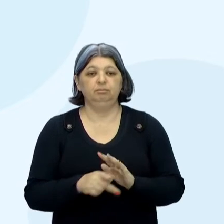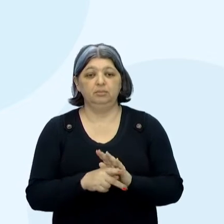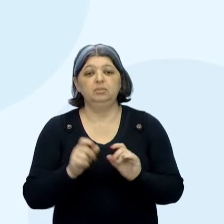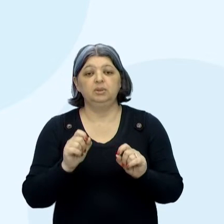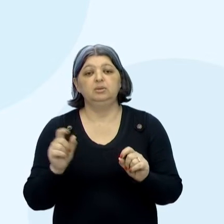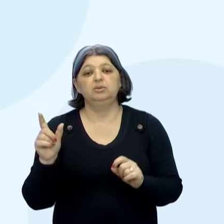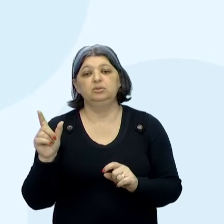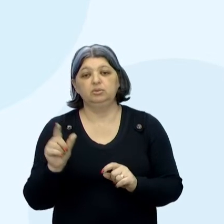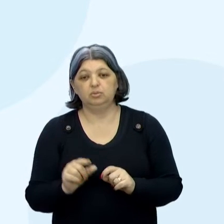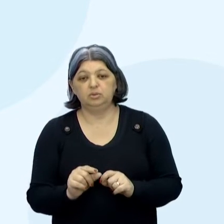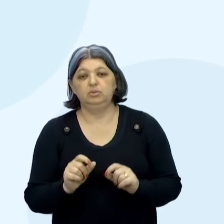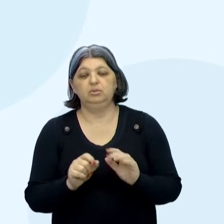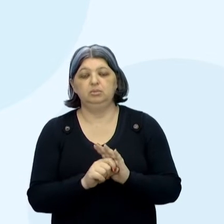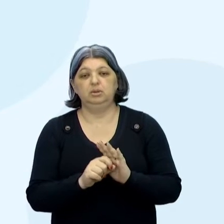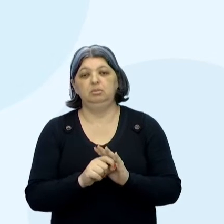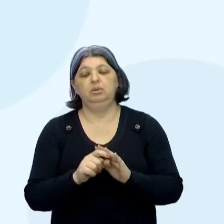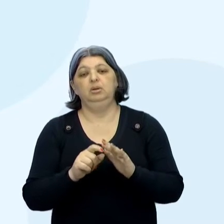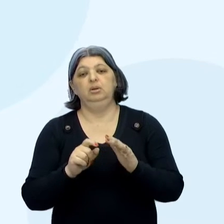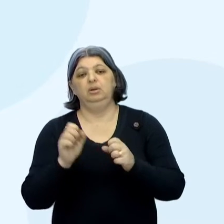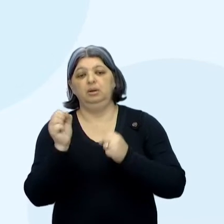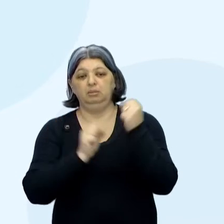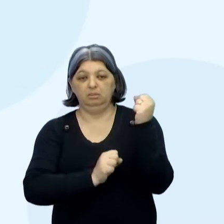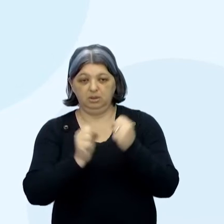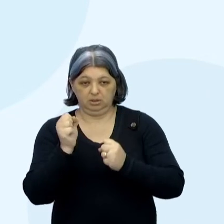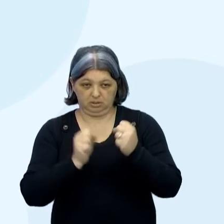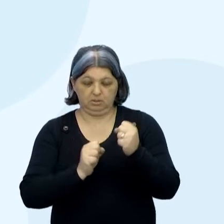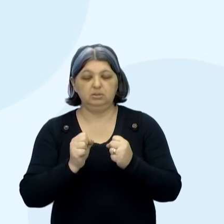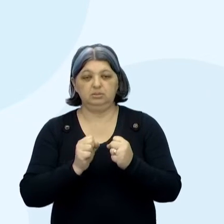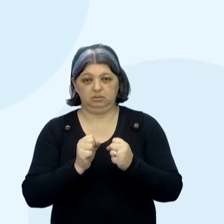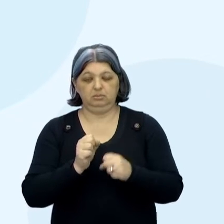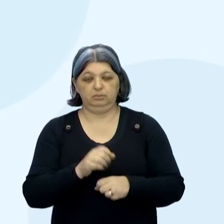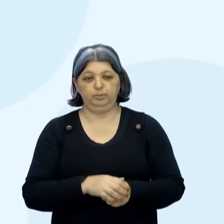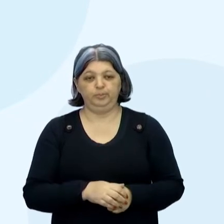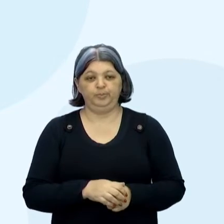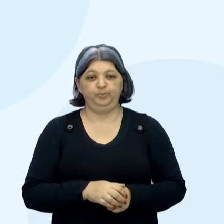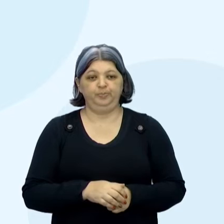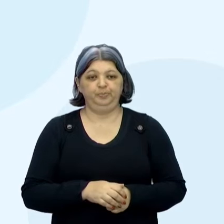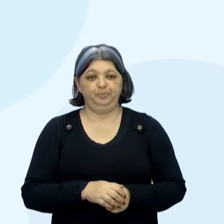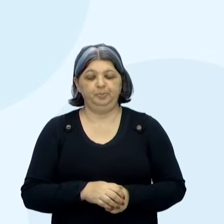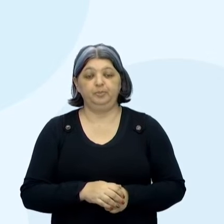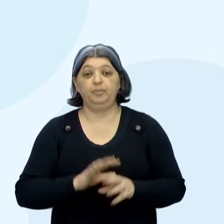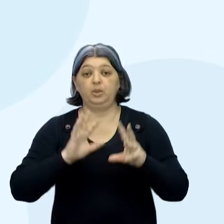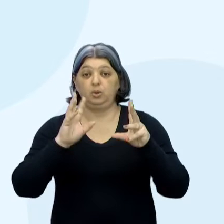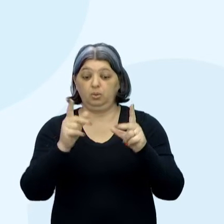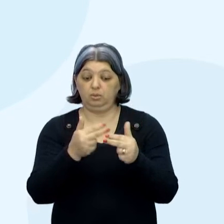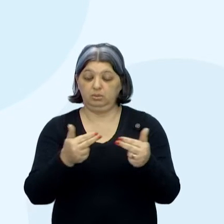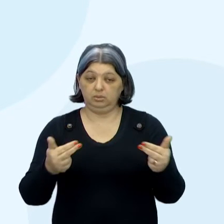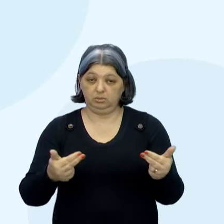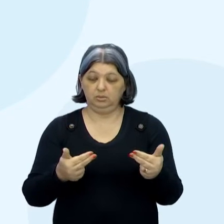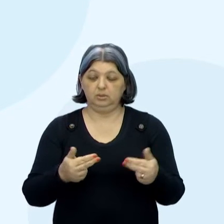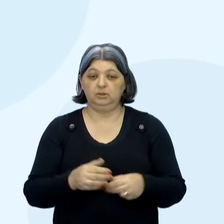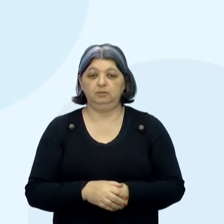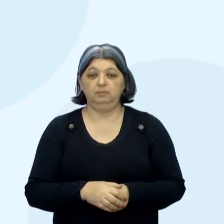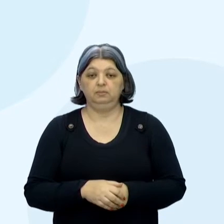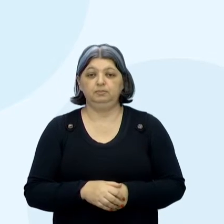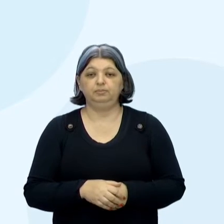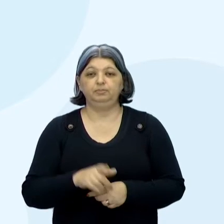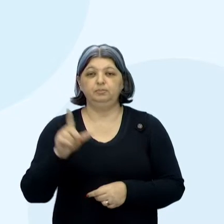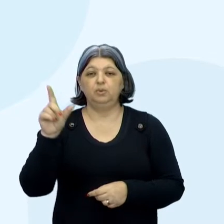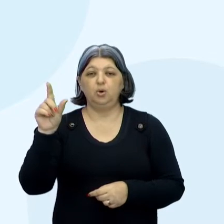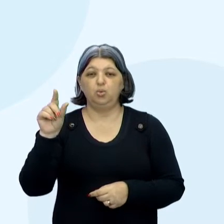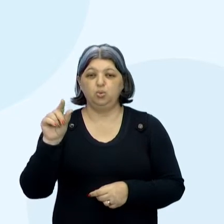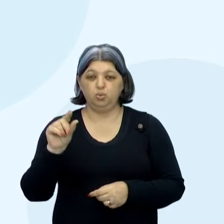matéria-prima para a indústria, como eu acabei de mencionar, né? Ou seja, tudo isso acaba